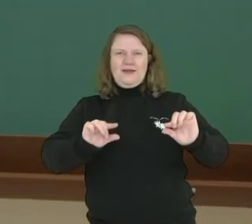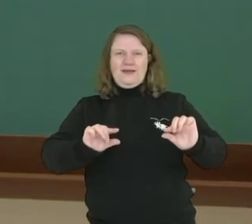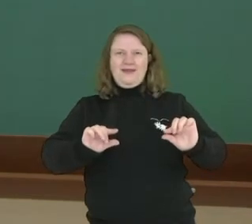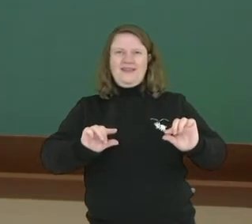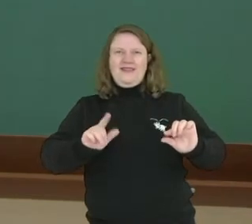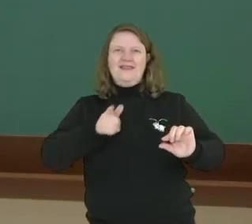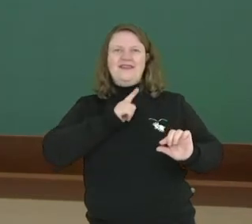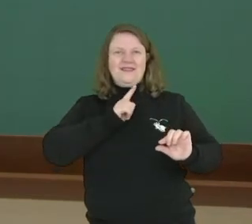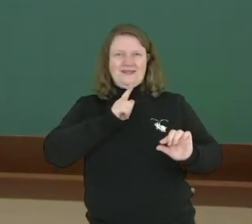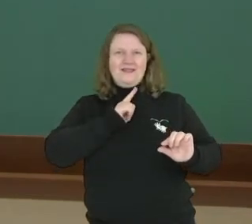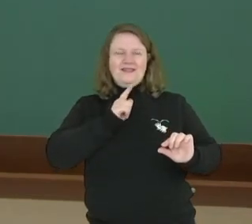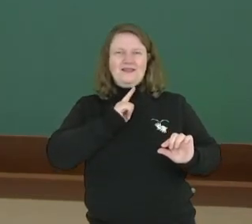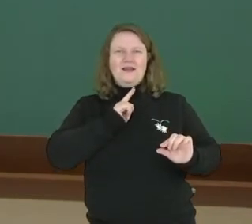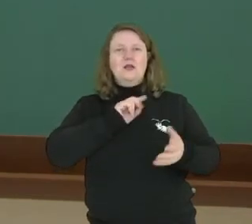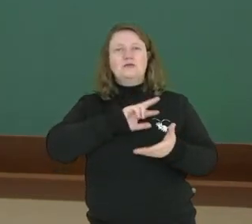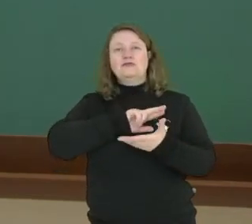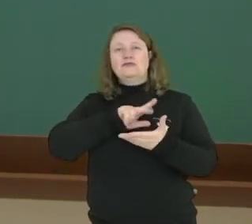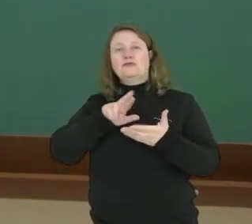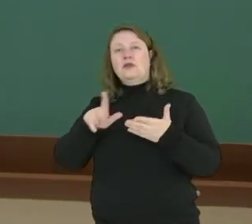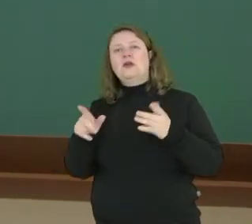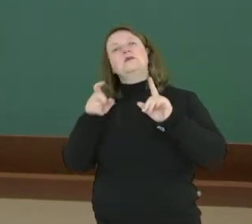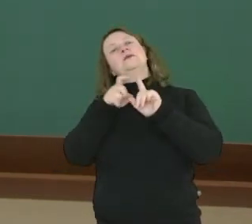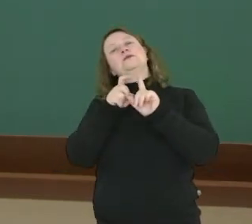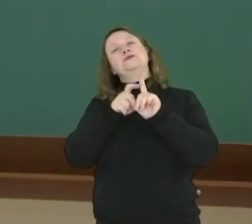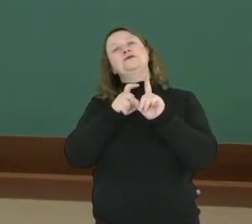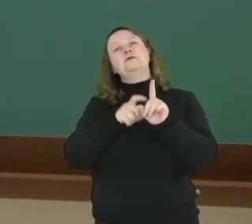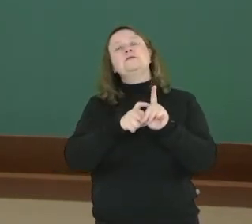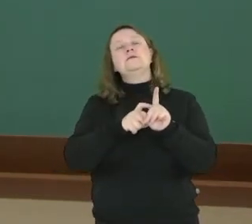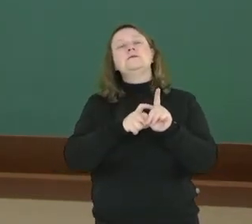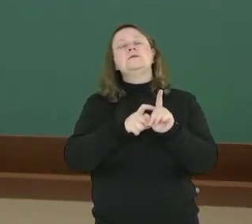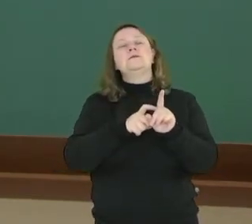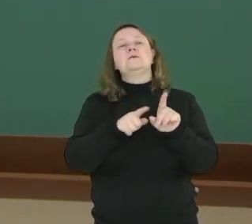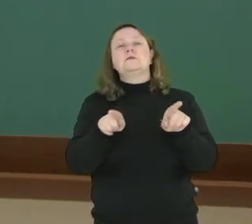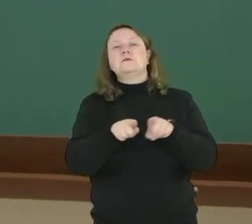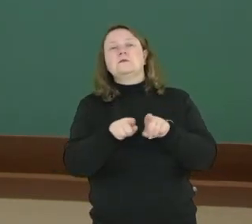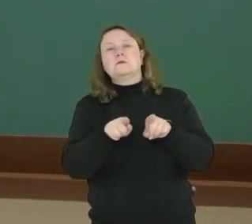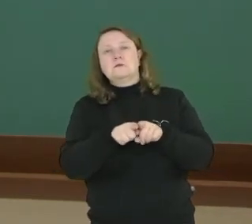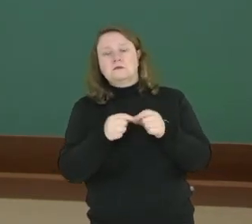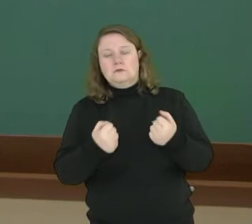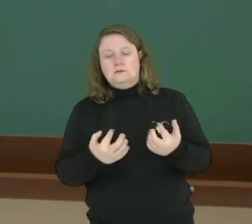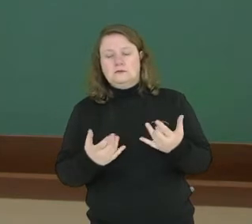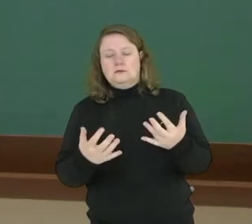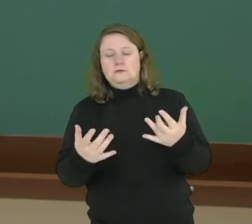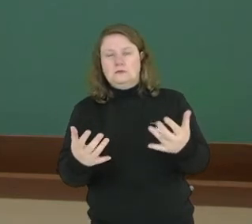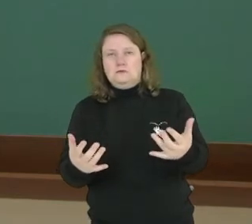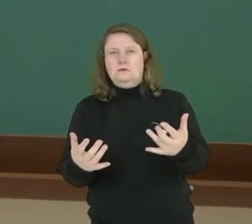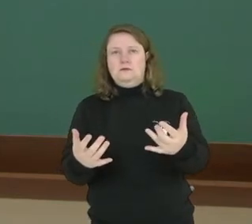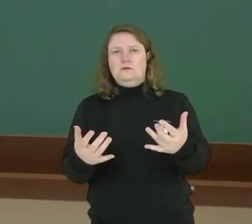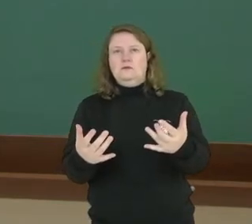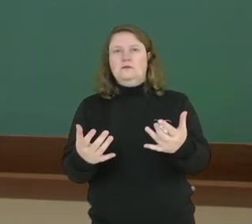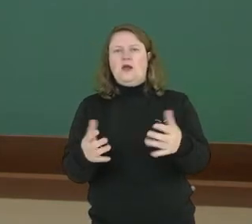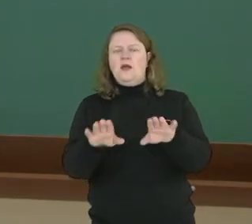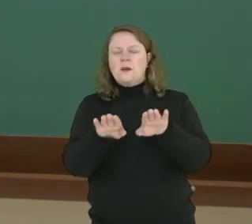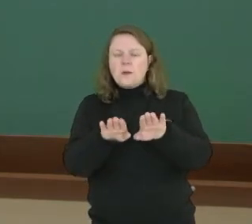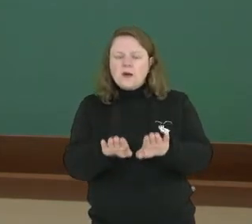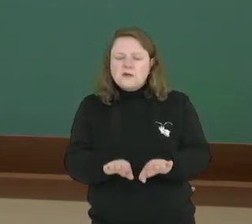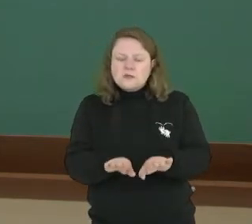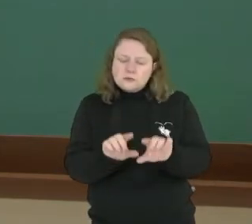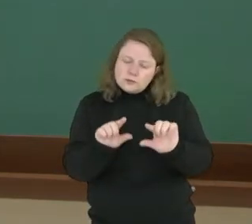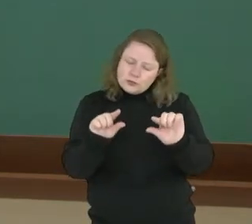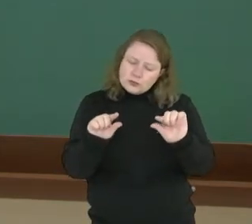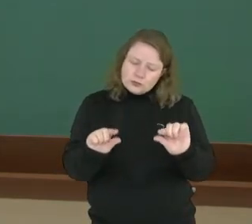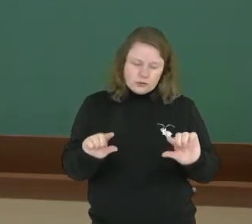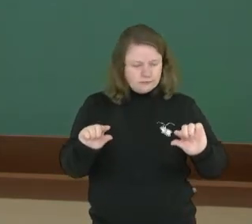como diversos tipos de capim, né? Ou de vegetação rasteira, de gramíneas, que formam